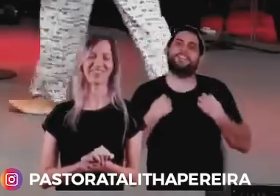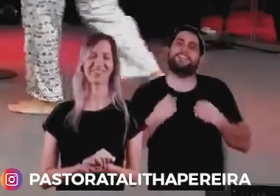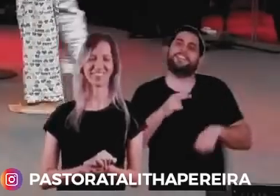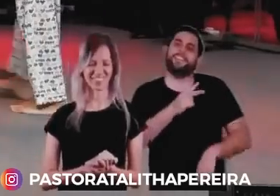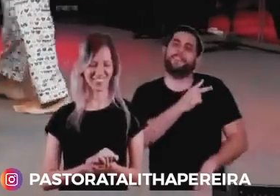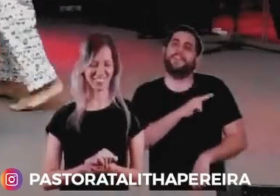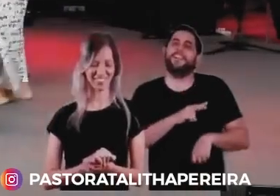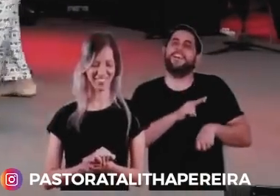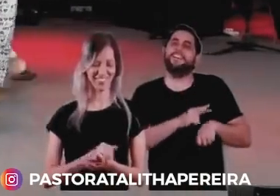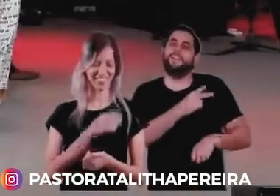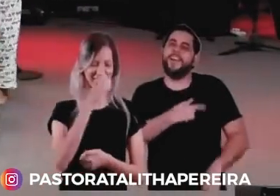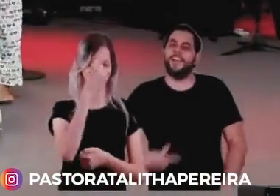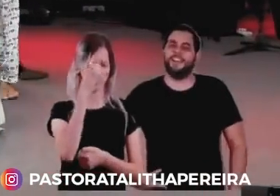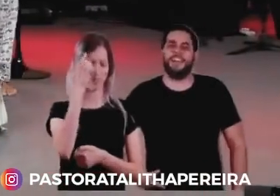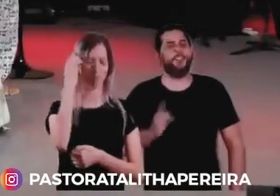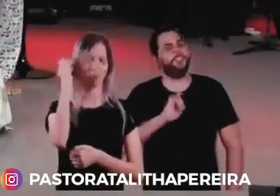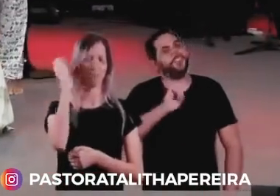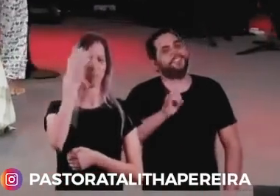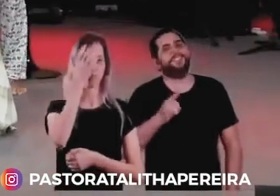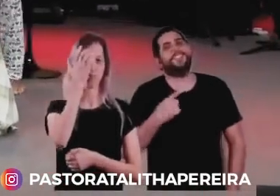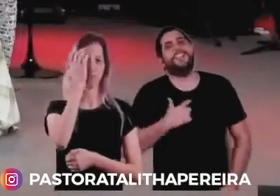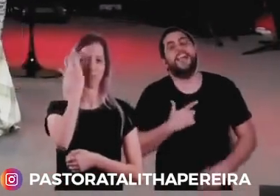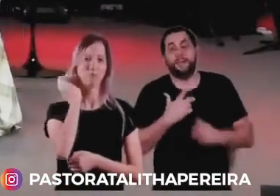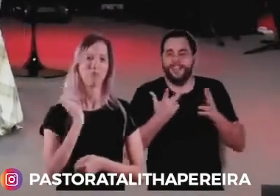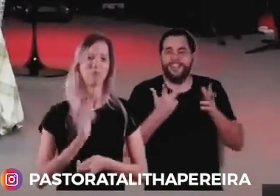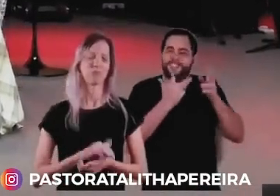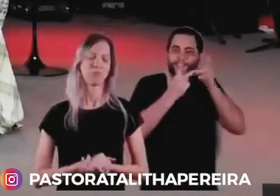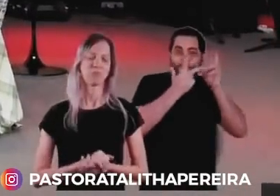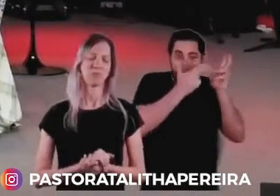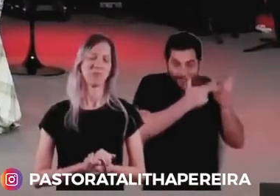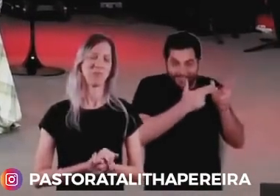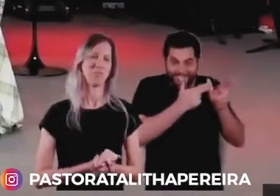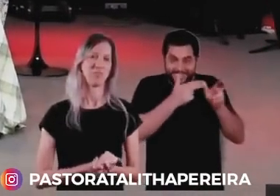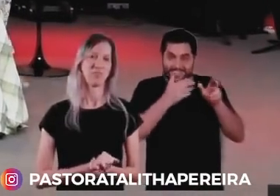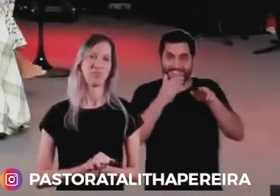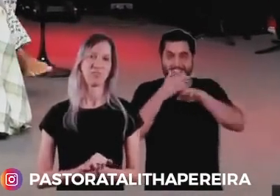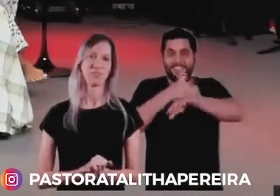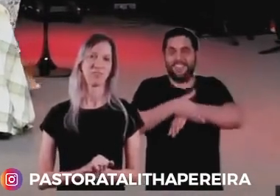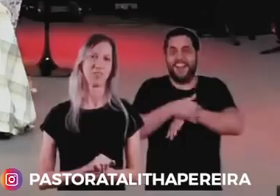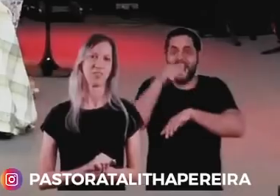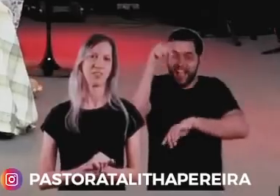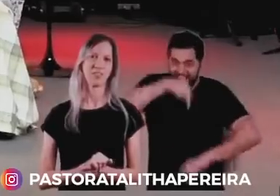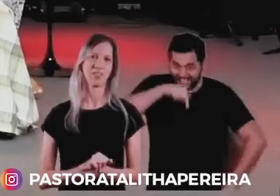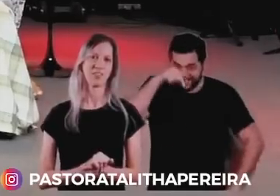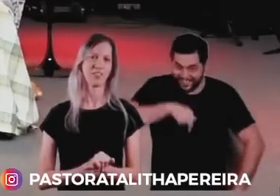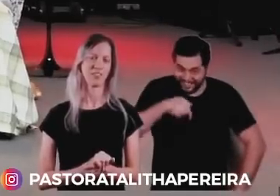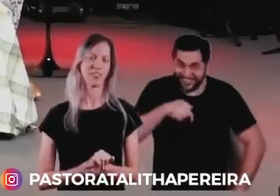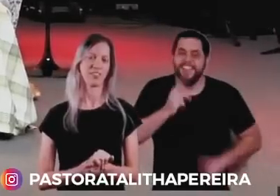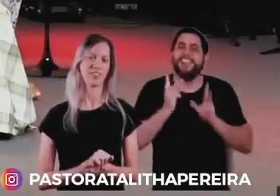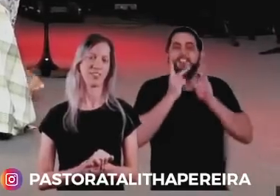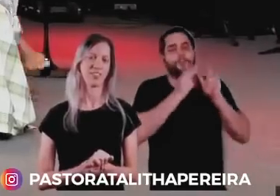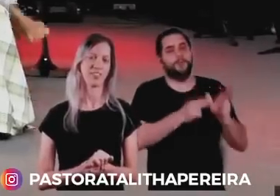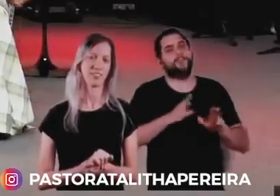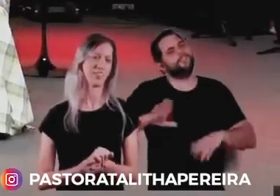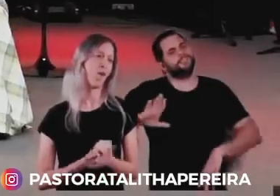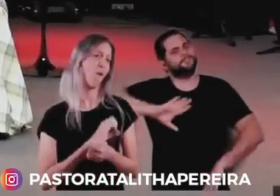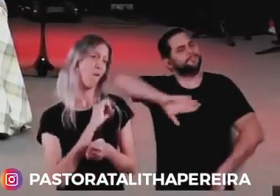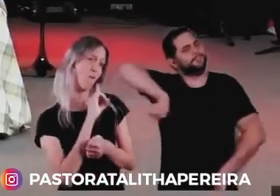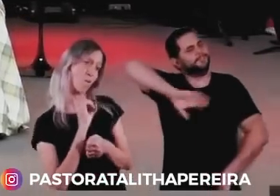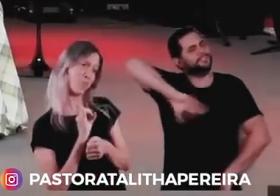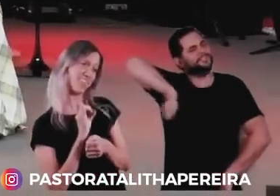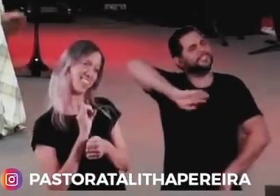Ah, não. É pra gente, ó, dormir. É pra gente entrar aqui e dormir. Não, tira isso,